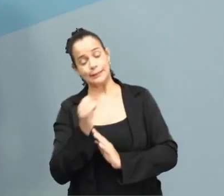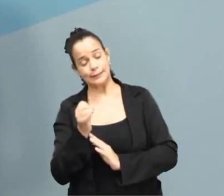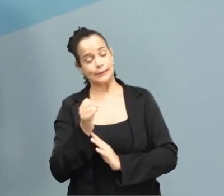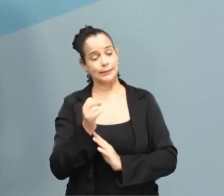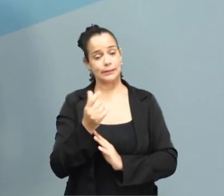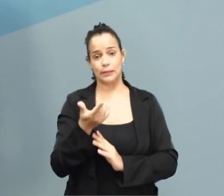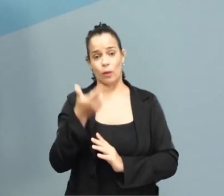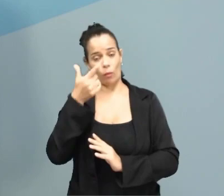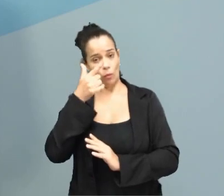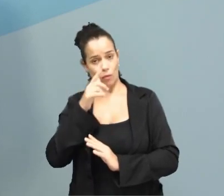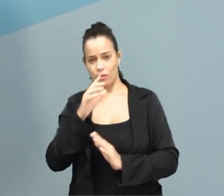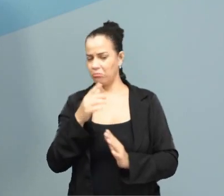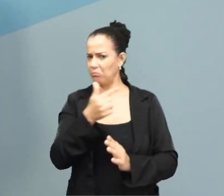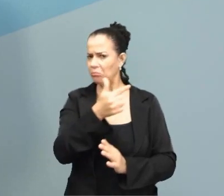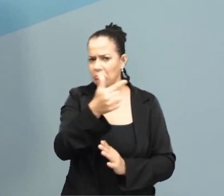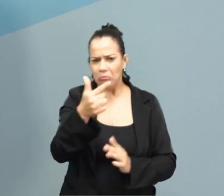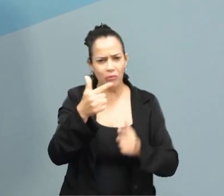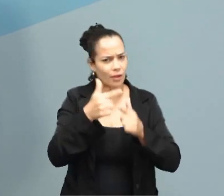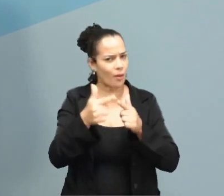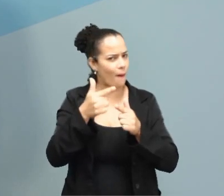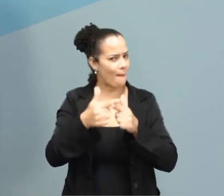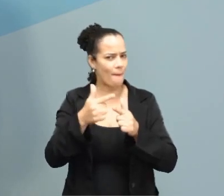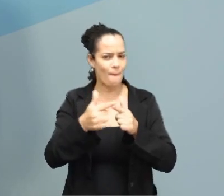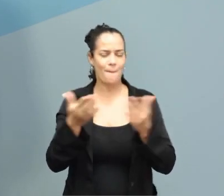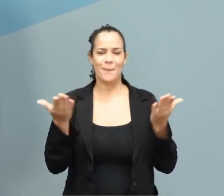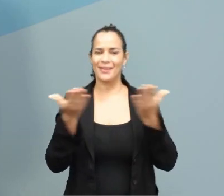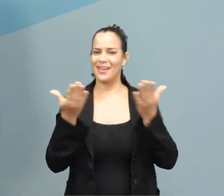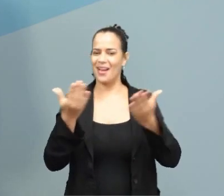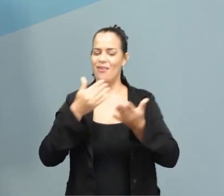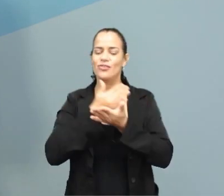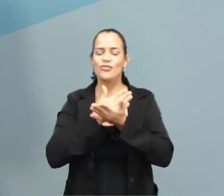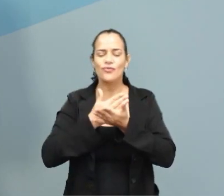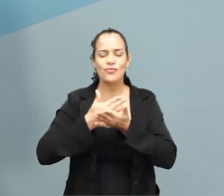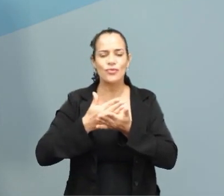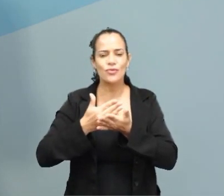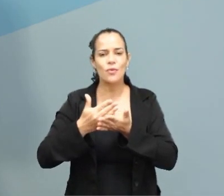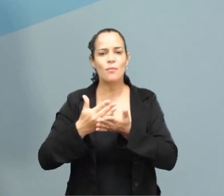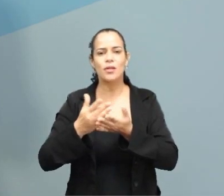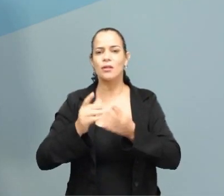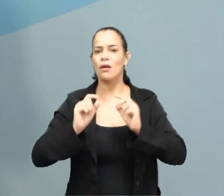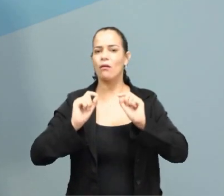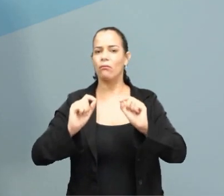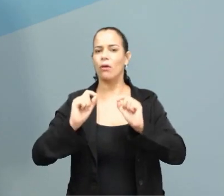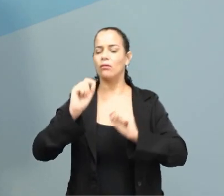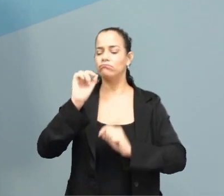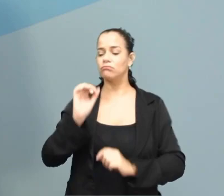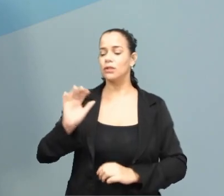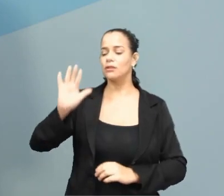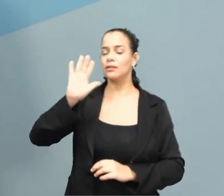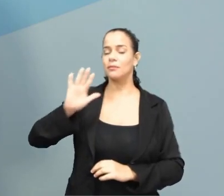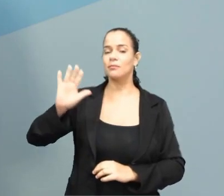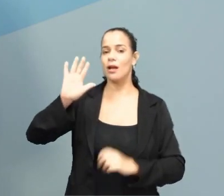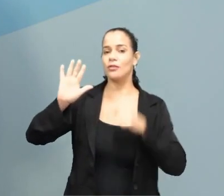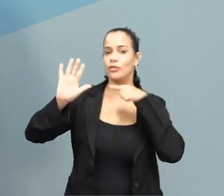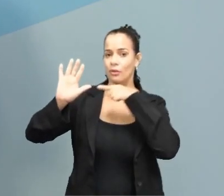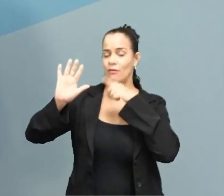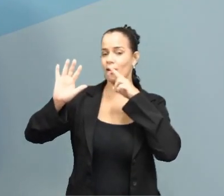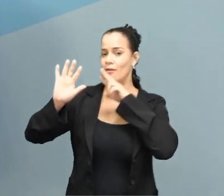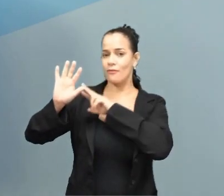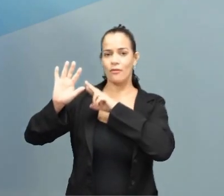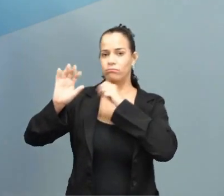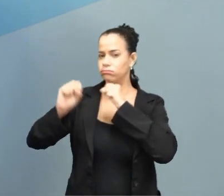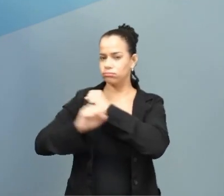ficou, não tem problema, porque agora a gente vai... nessa imagem aí a gente vai ver um exemplo claro